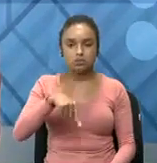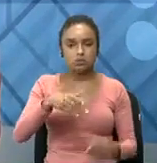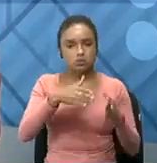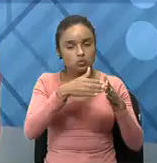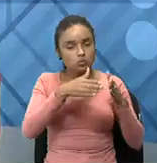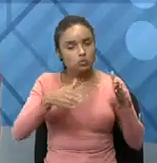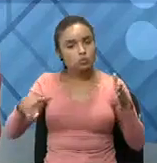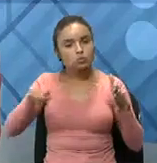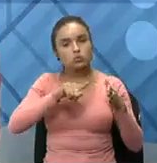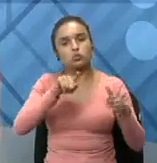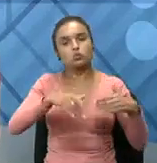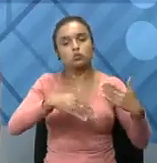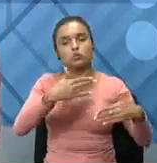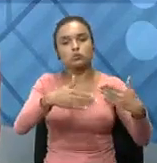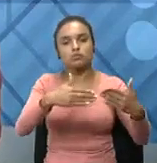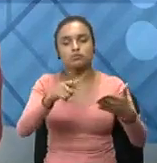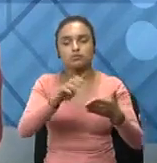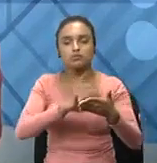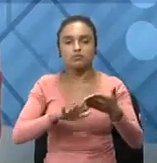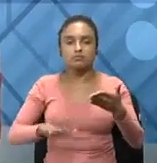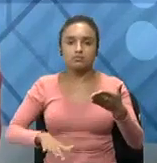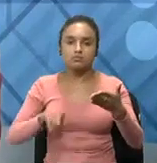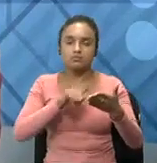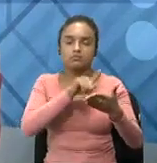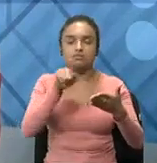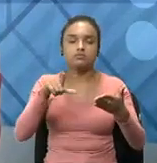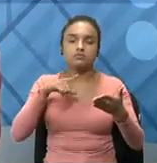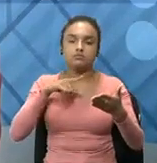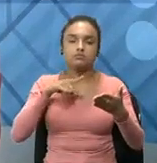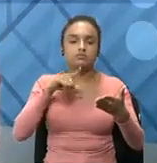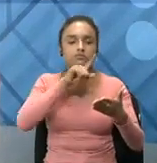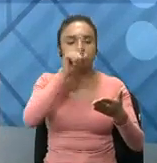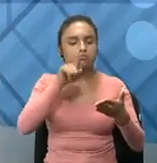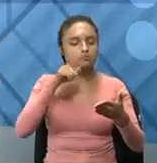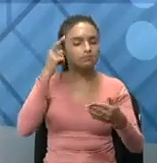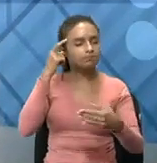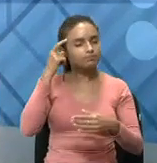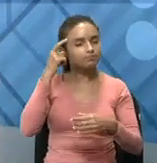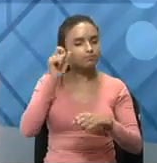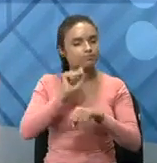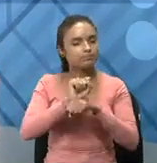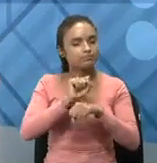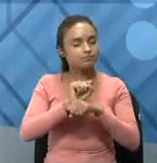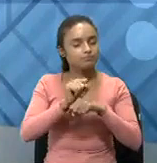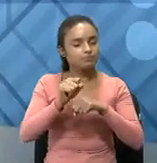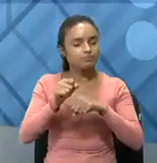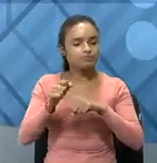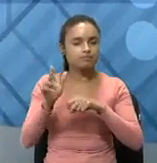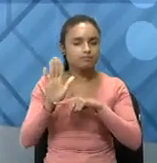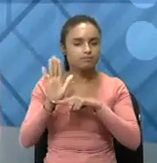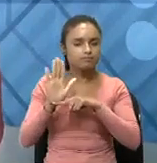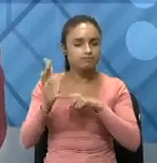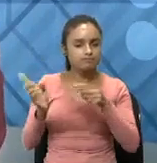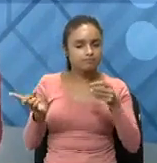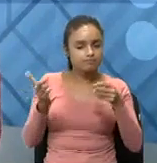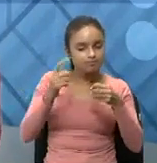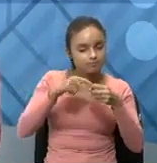todo o desenvolvimento desse exercício, que se você teve dúvida, para o vídeo,